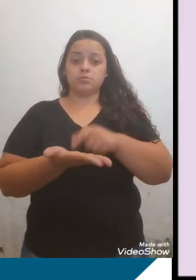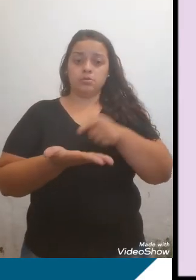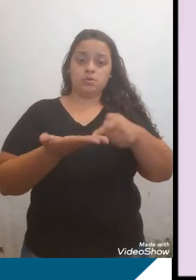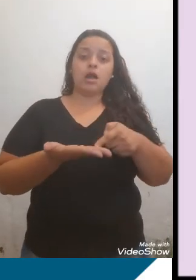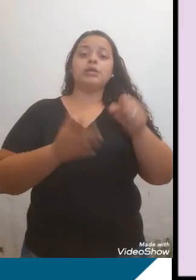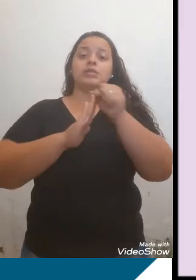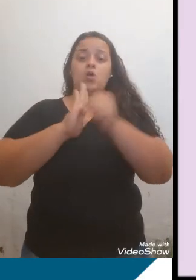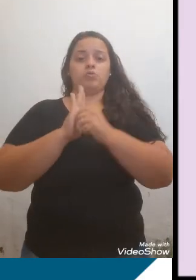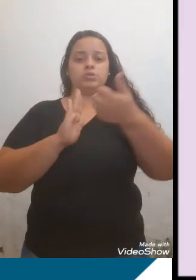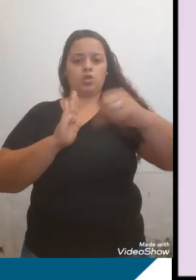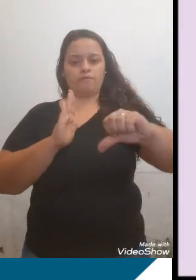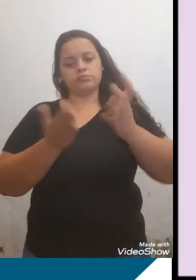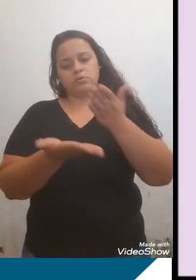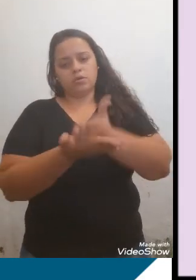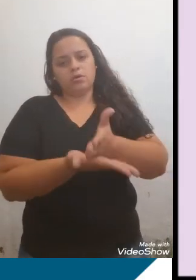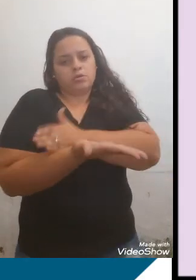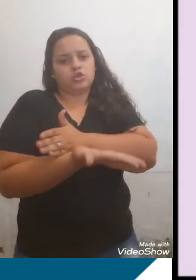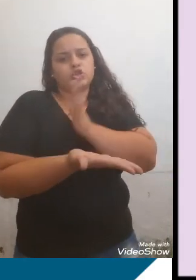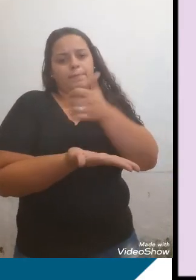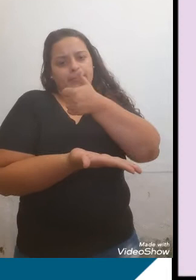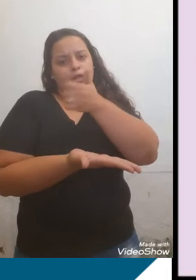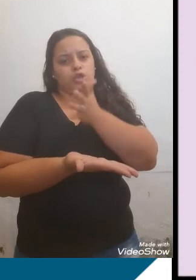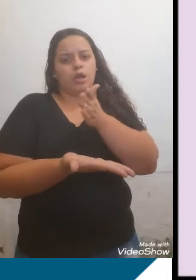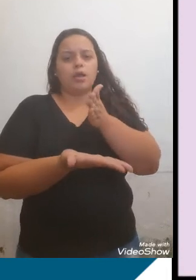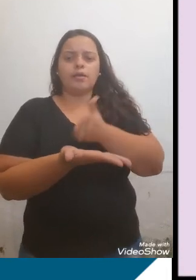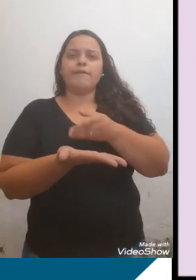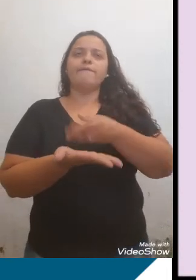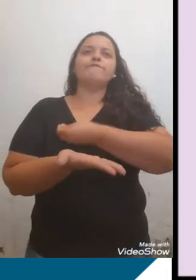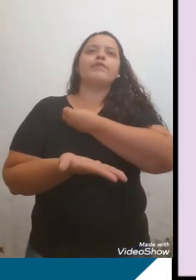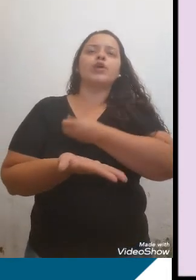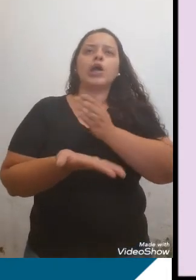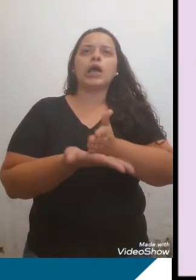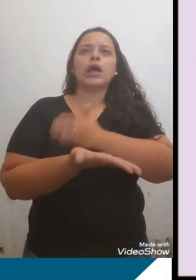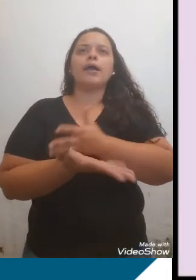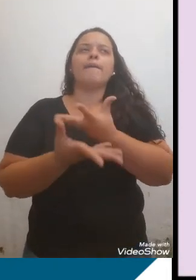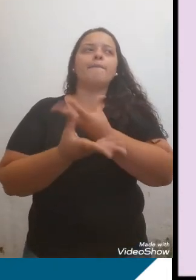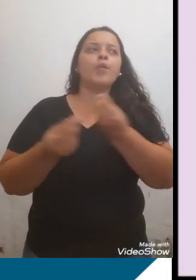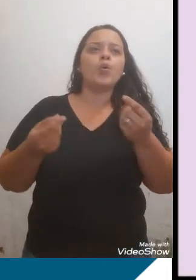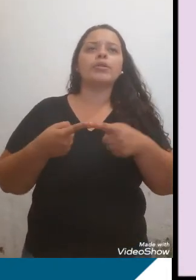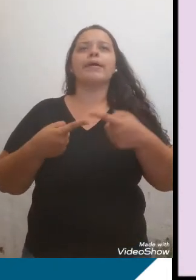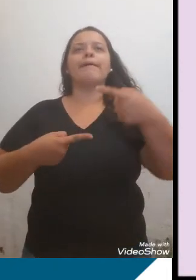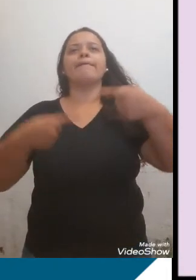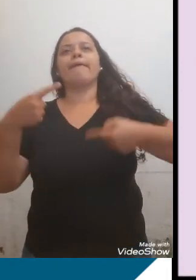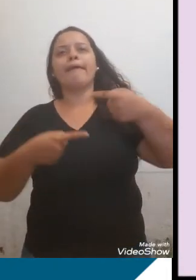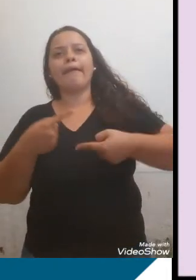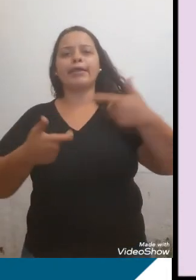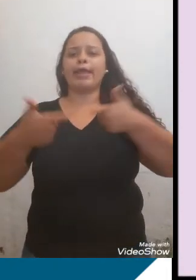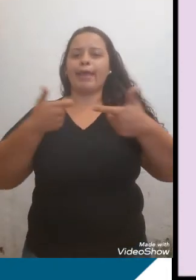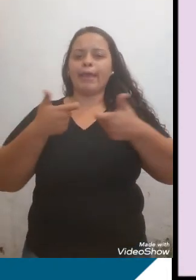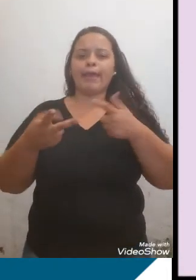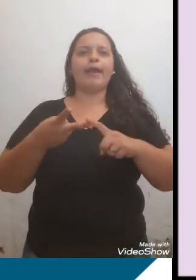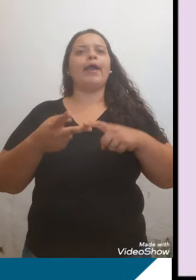metade a gente viveu na Europa um período de muitas guerras, de muitas